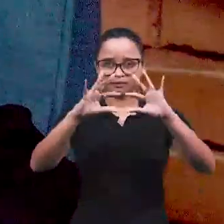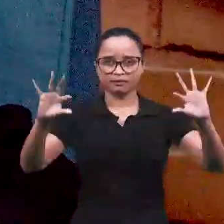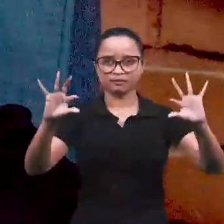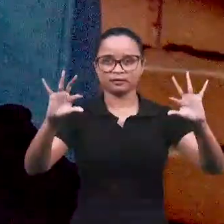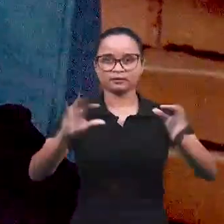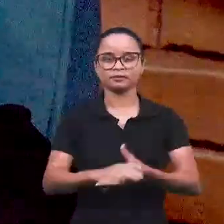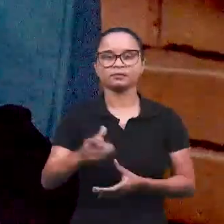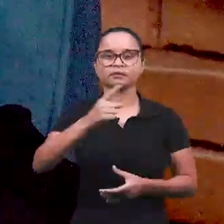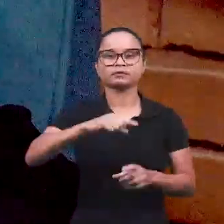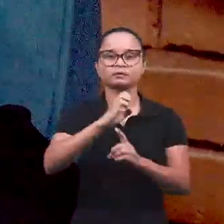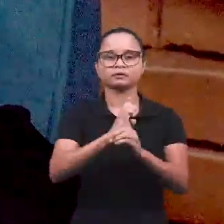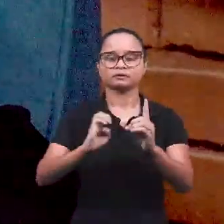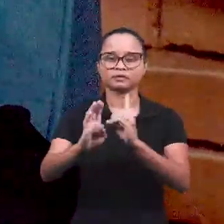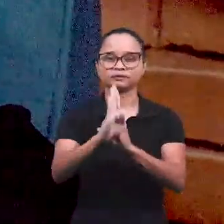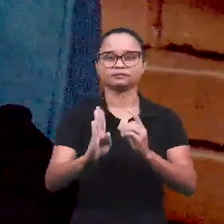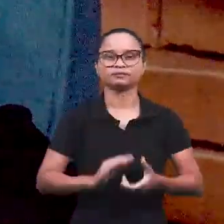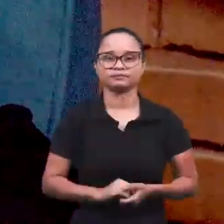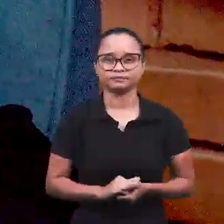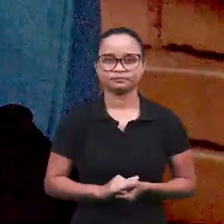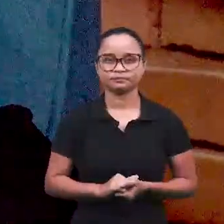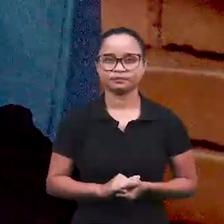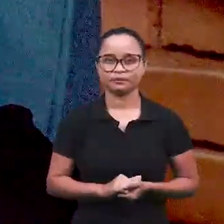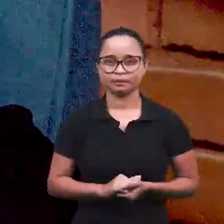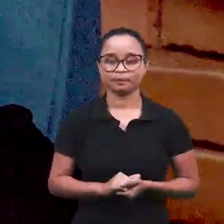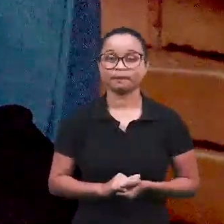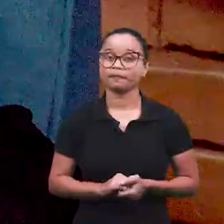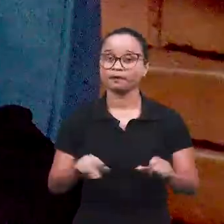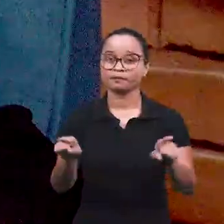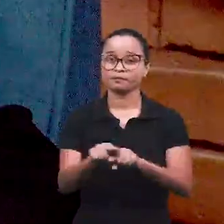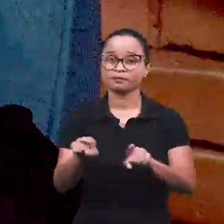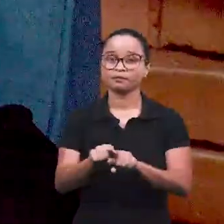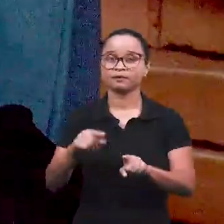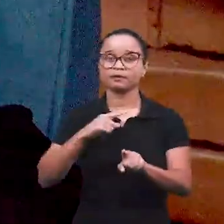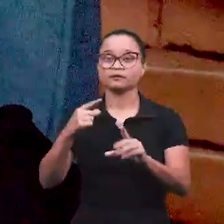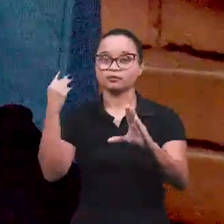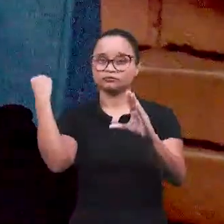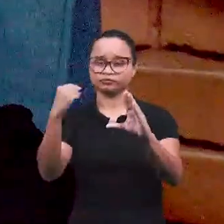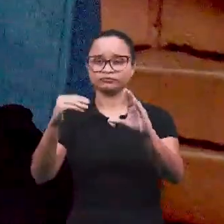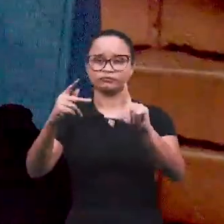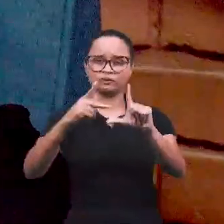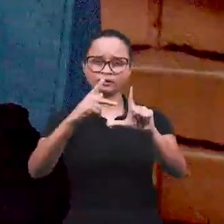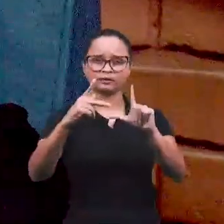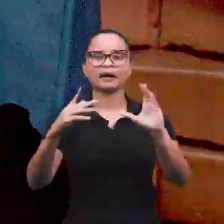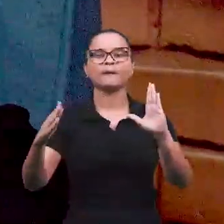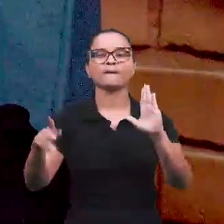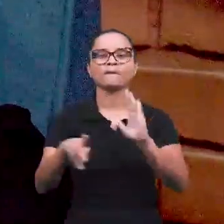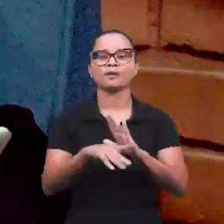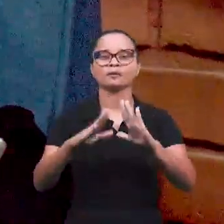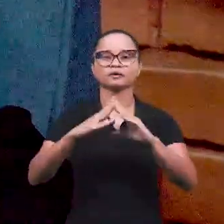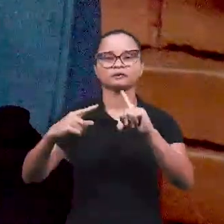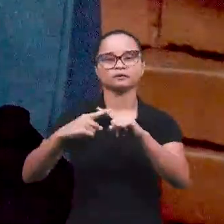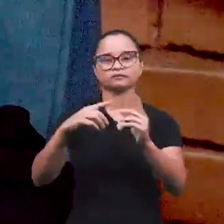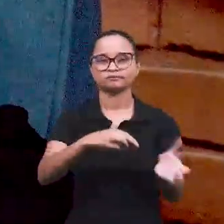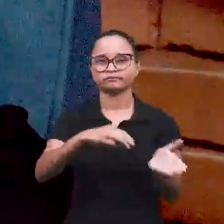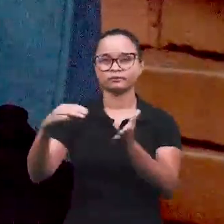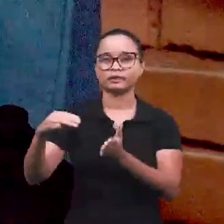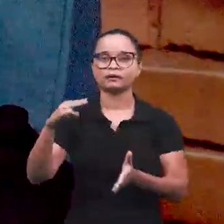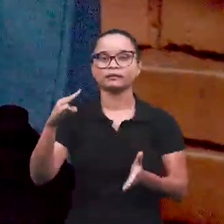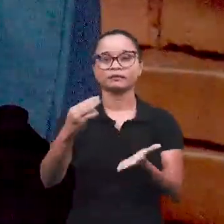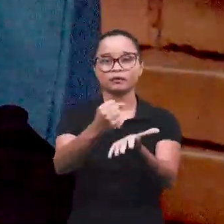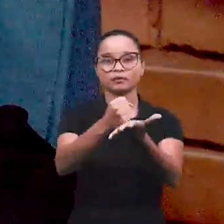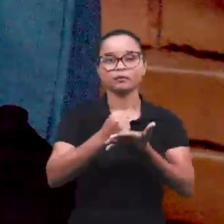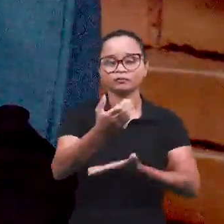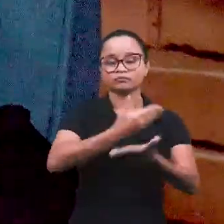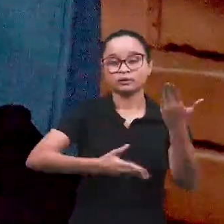frase para a nossa Escola Bíblica Dominical e postada no portal da Igreja Cristã Maranata. Essa contribuição vem do estado